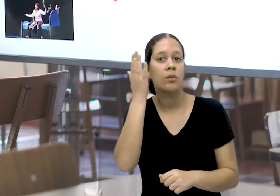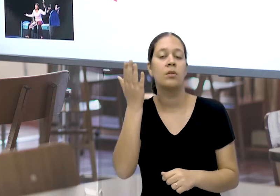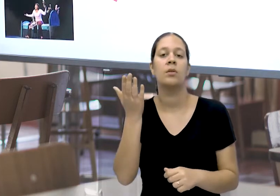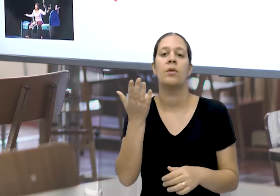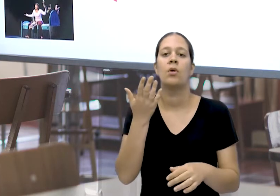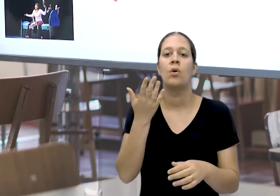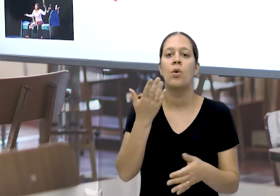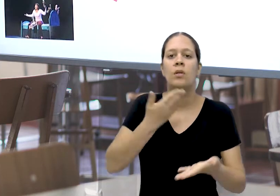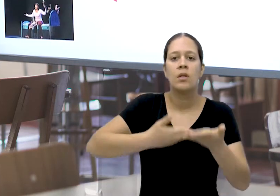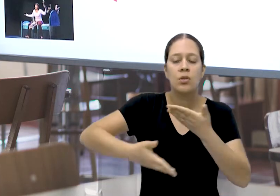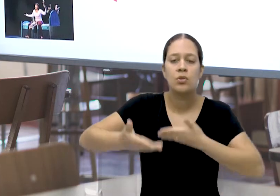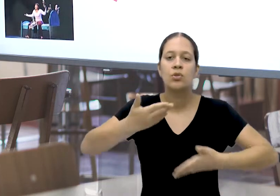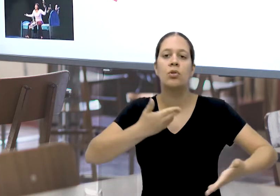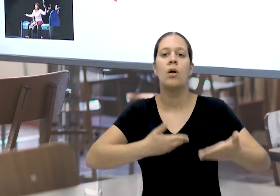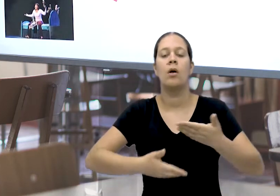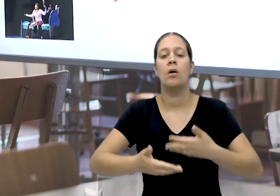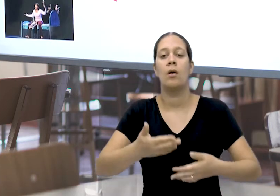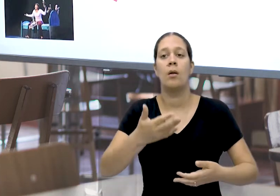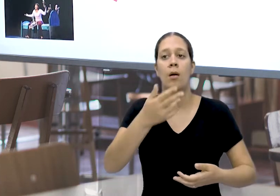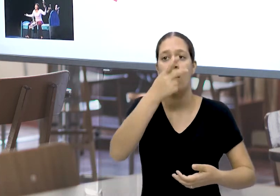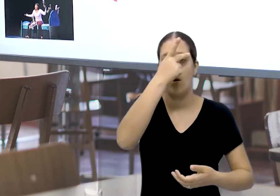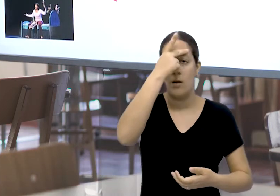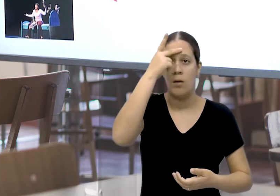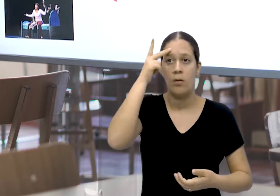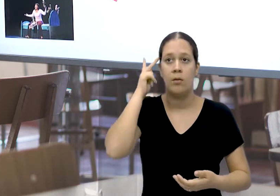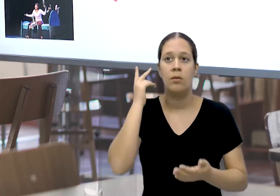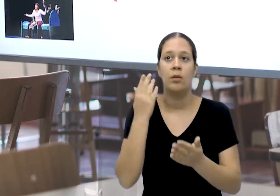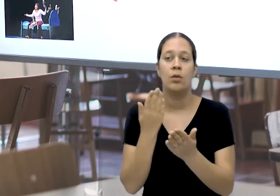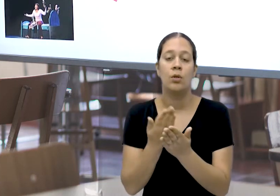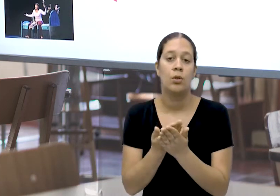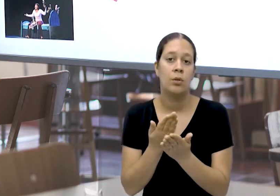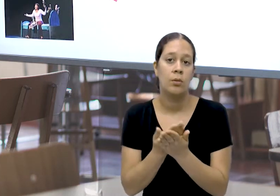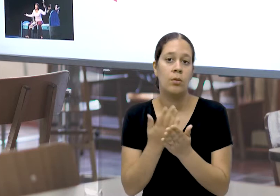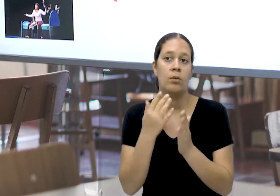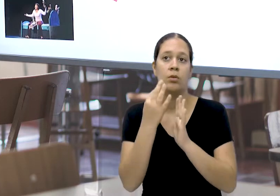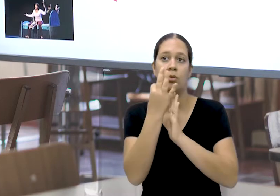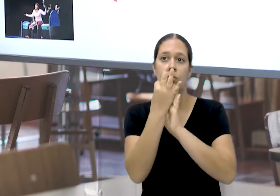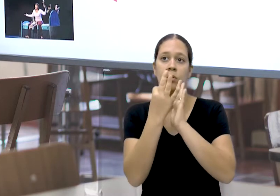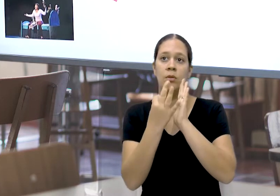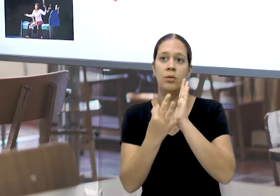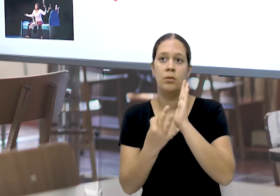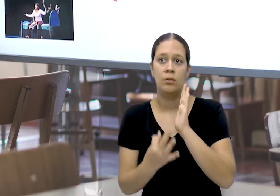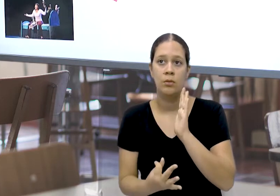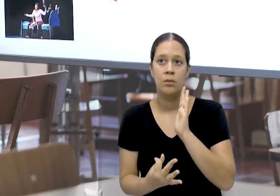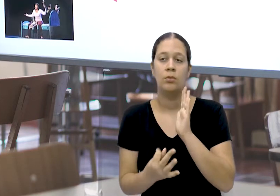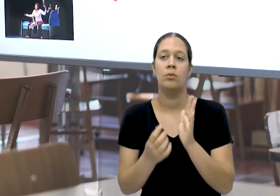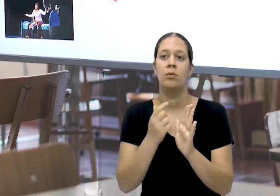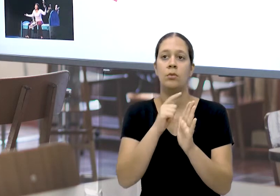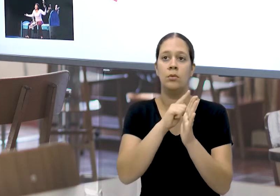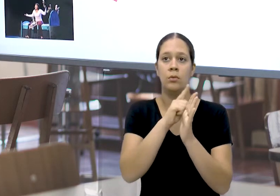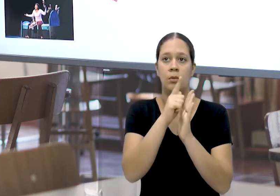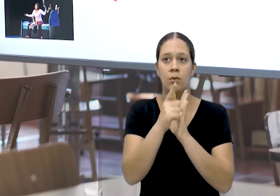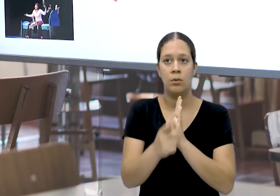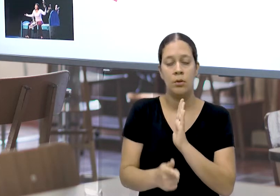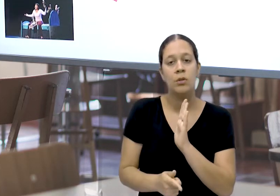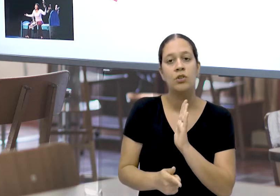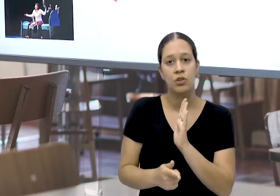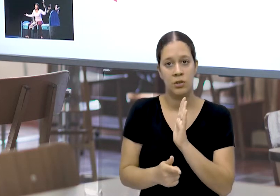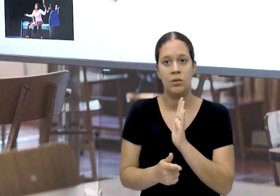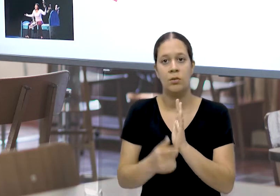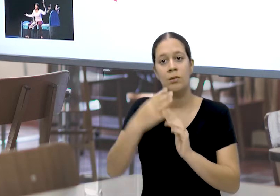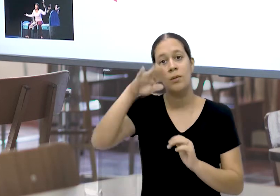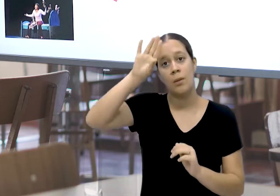Então, para resumir, para vocês não se confundirem, embora estejamos falando sobre o texto